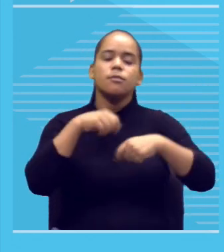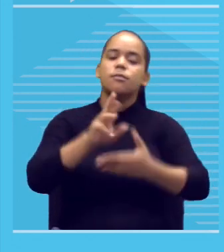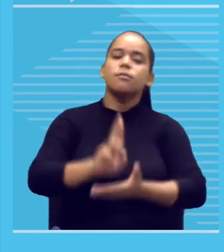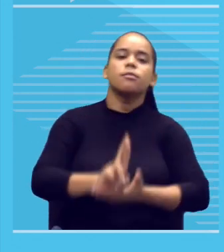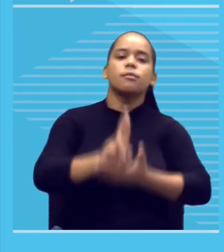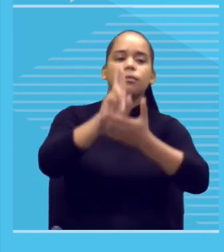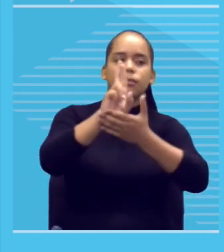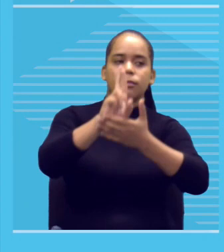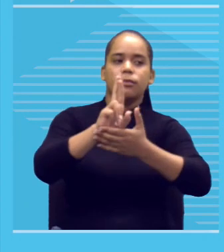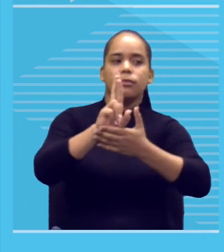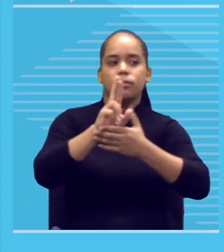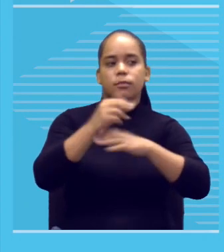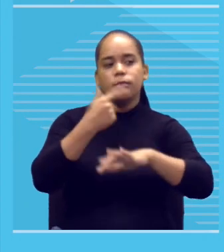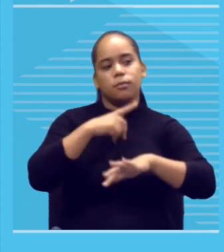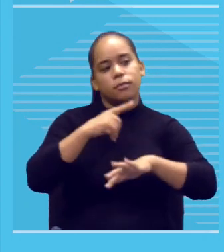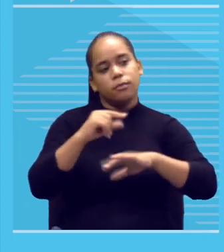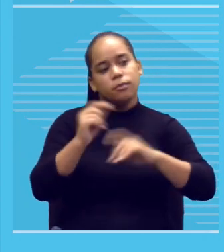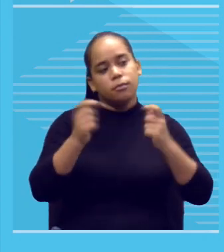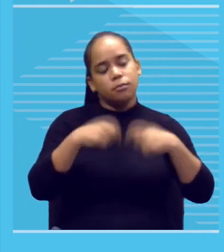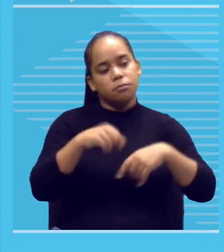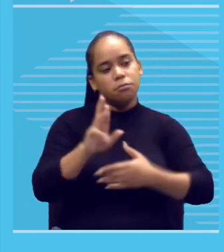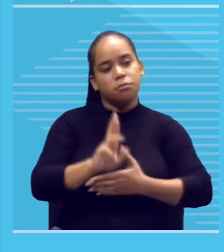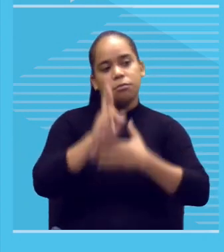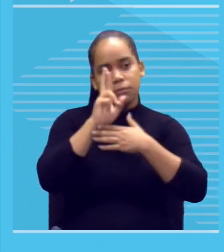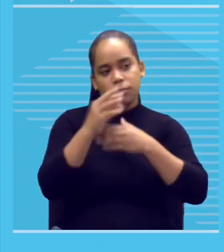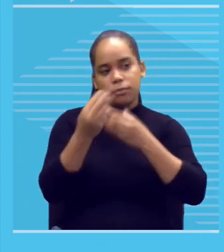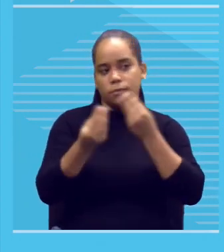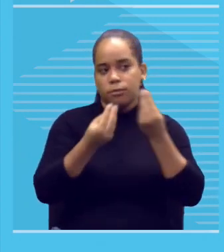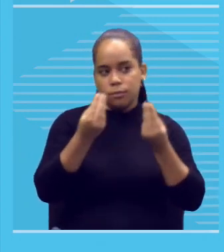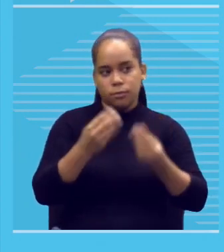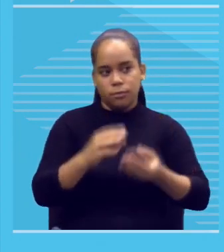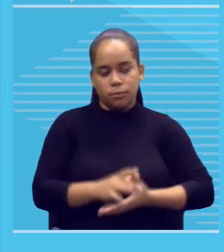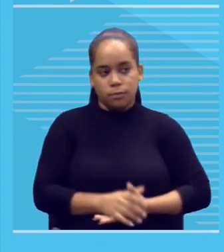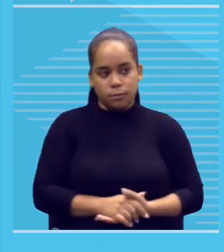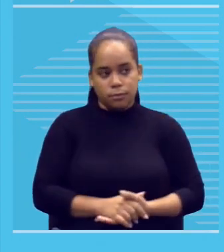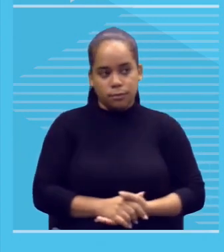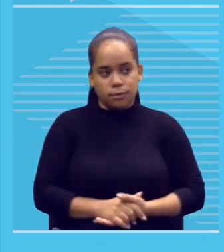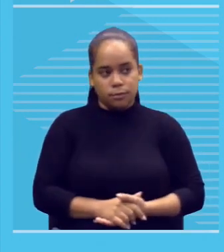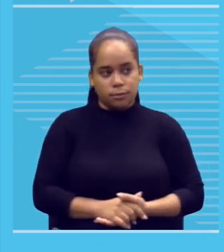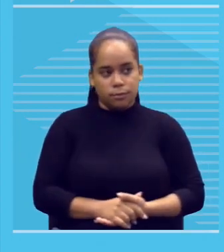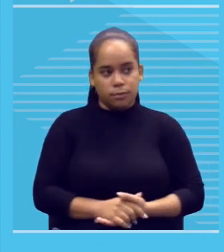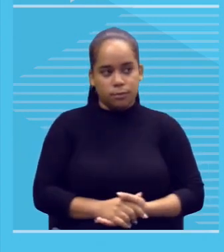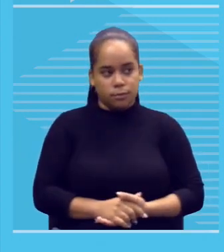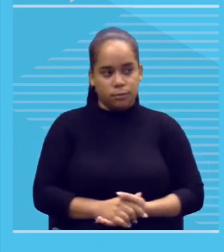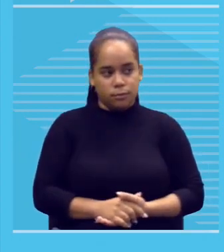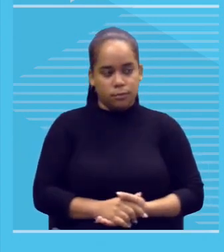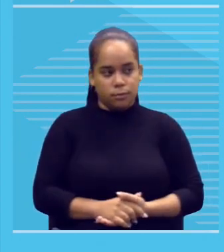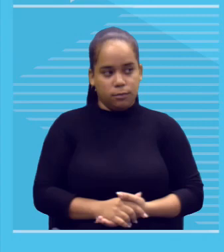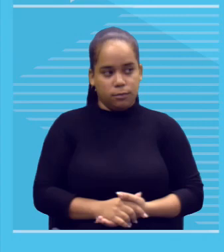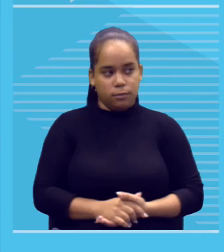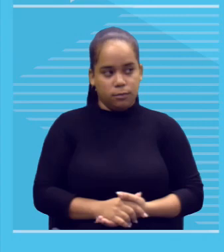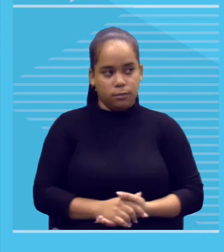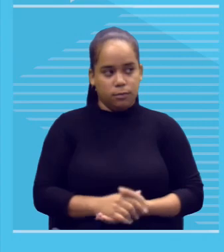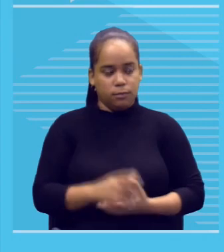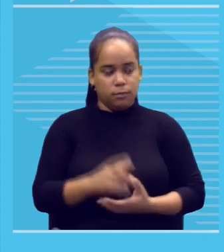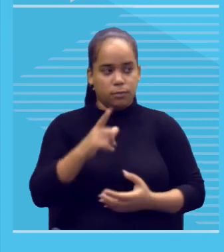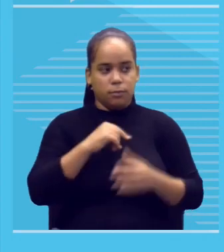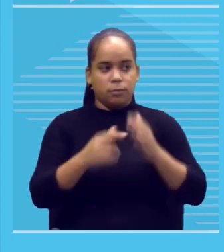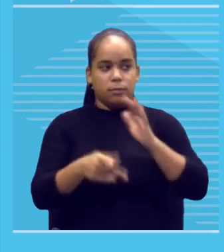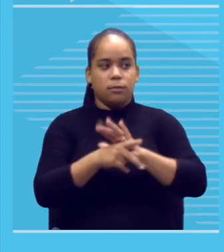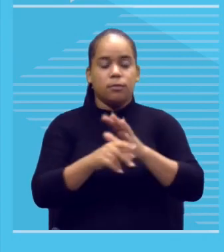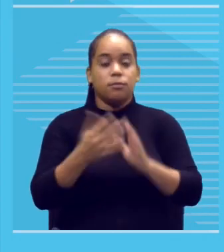como é que eu represento isso deixar aqui como é que eu represento isso né é com termos